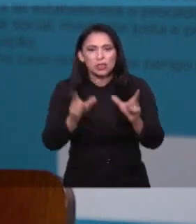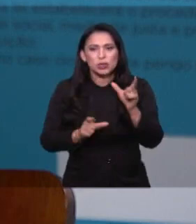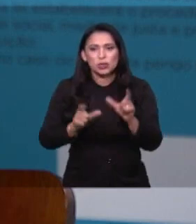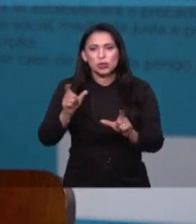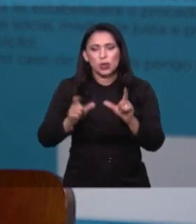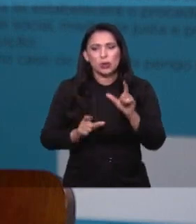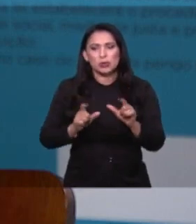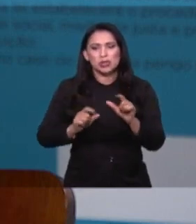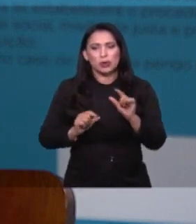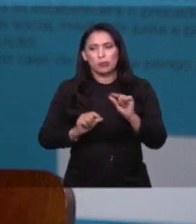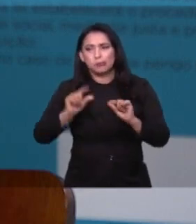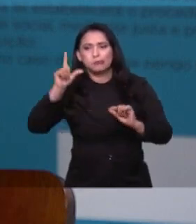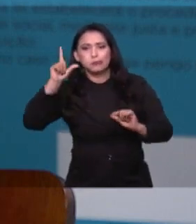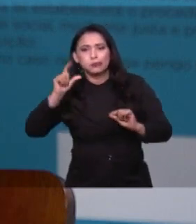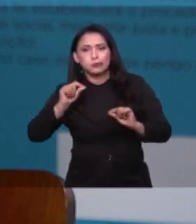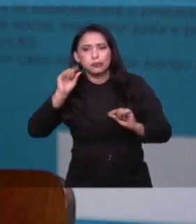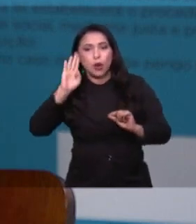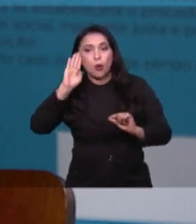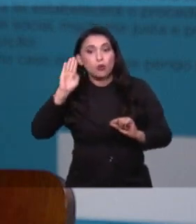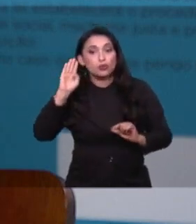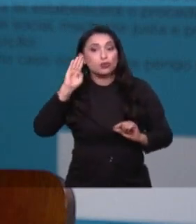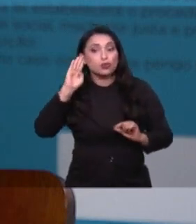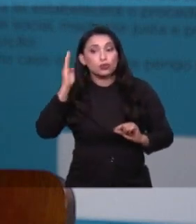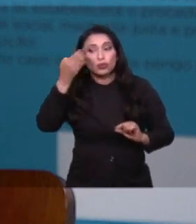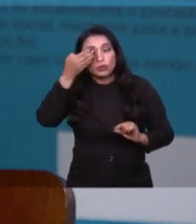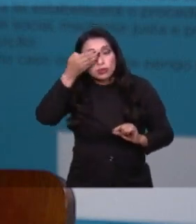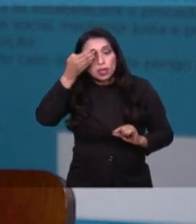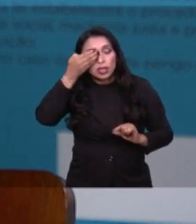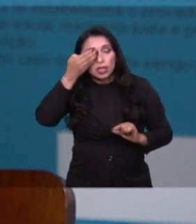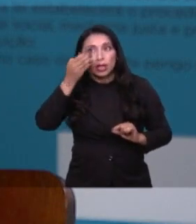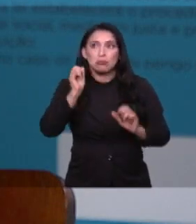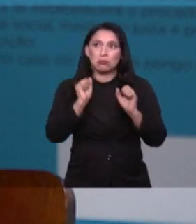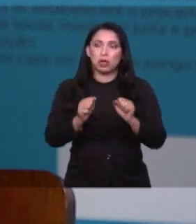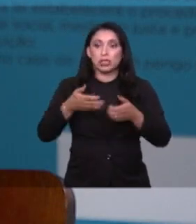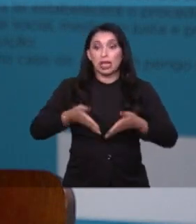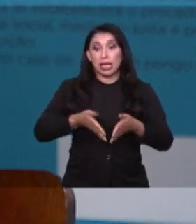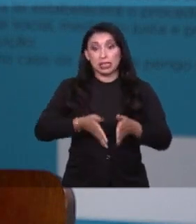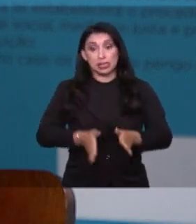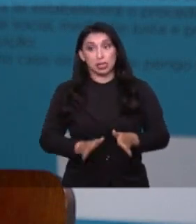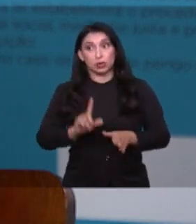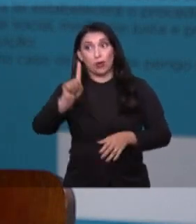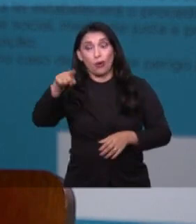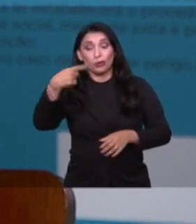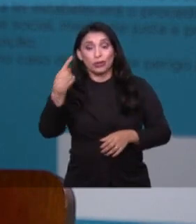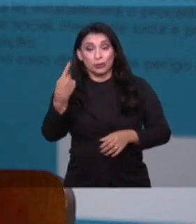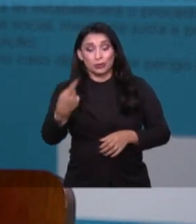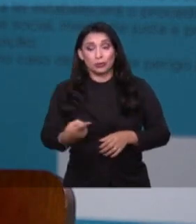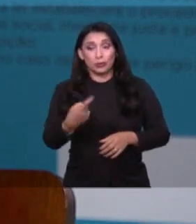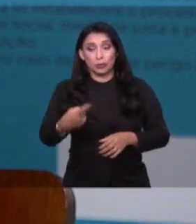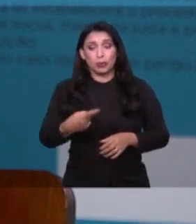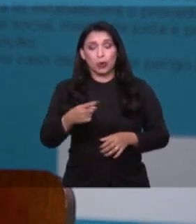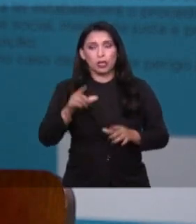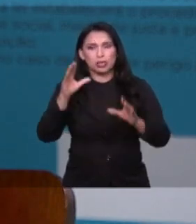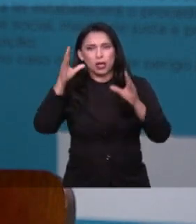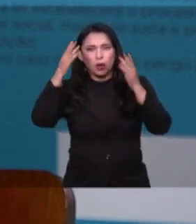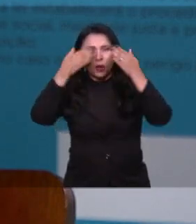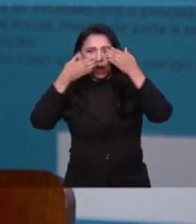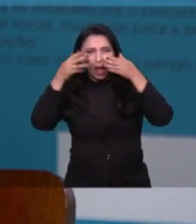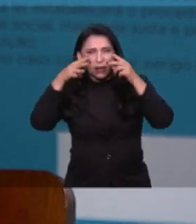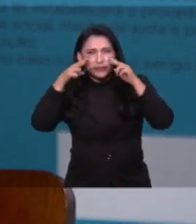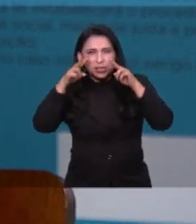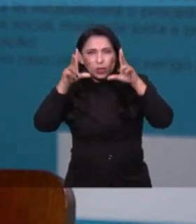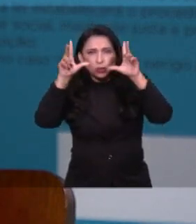graus de surdo-cegueira, que pode ser congênita desde o nascimento ou adquirida quando os sentidos da visão e da audição